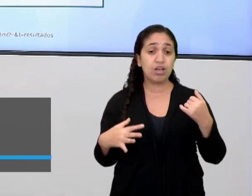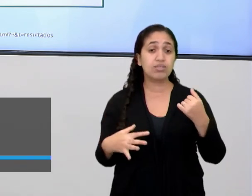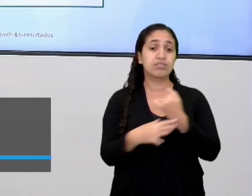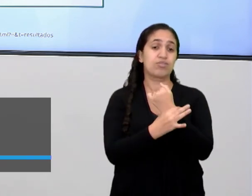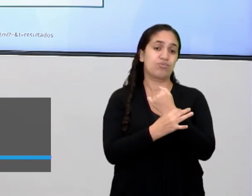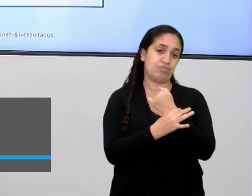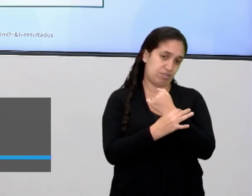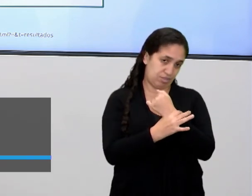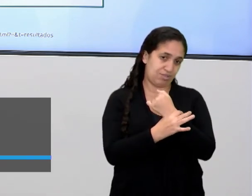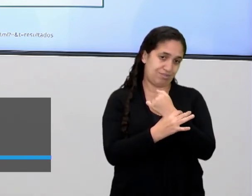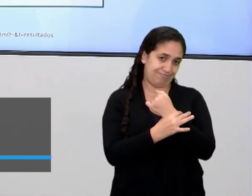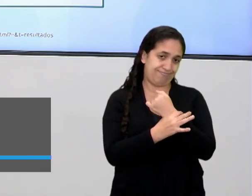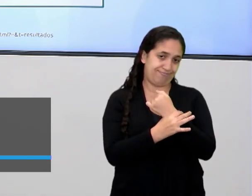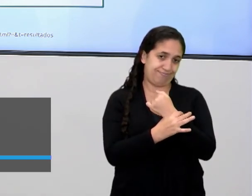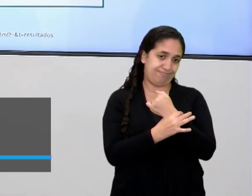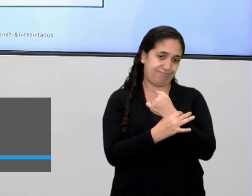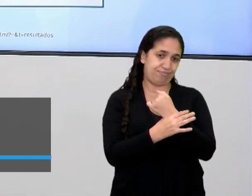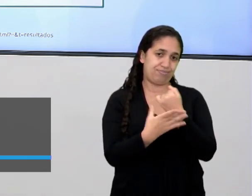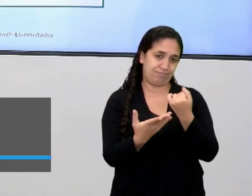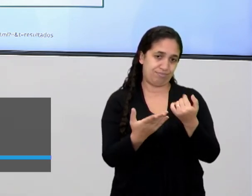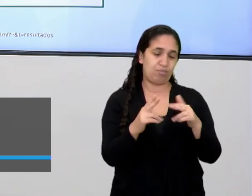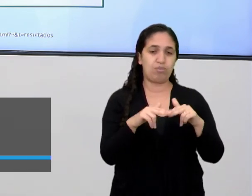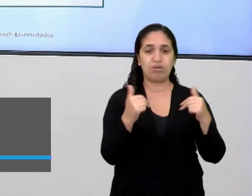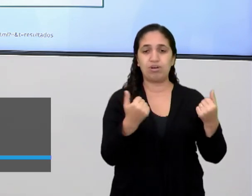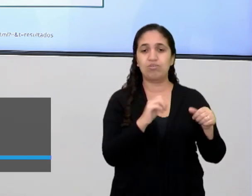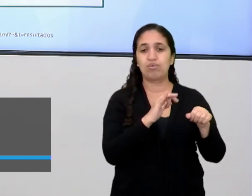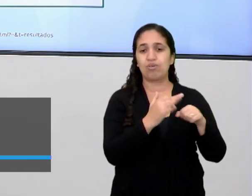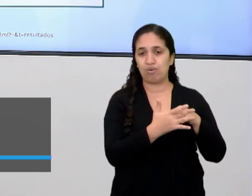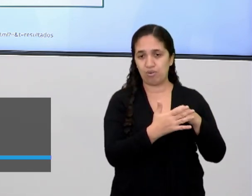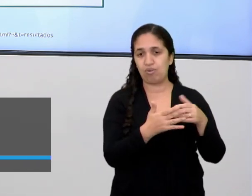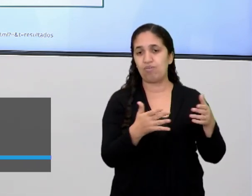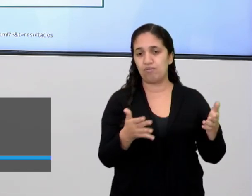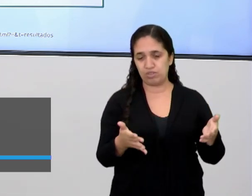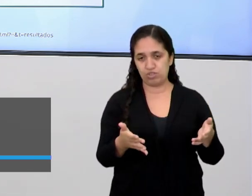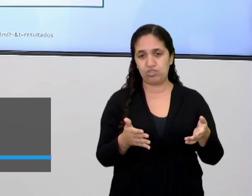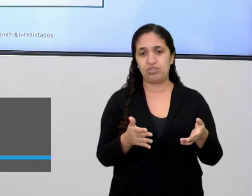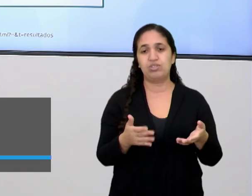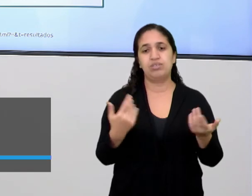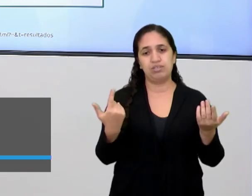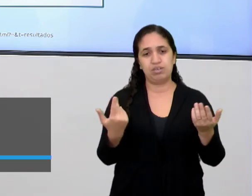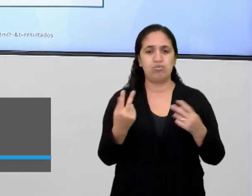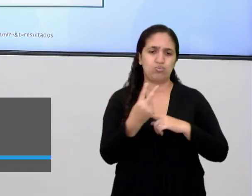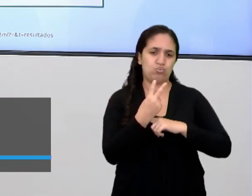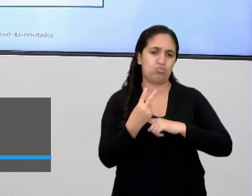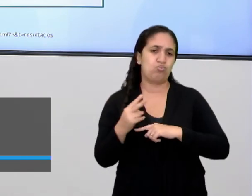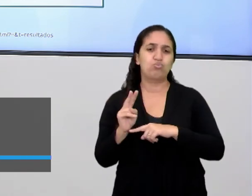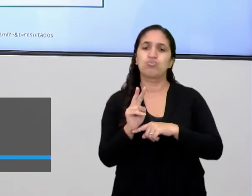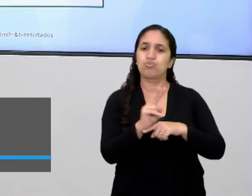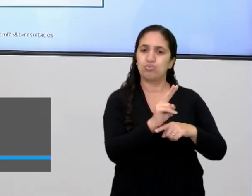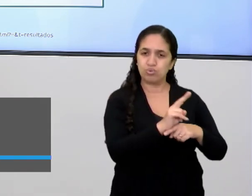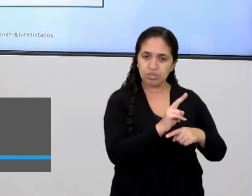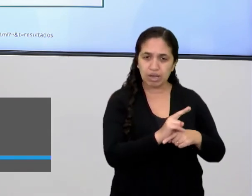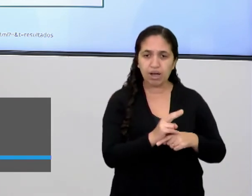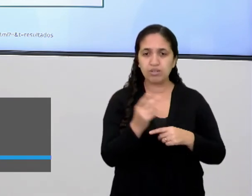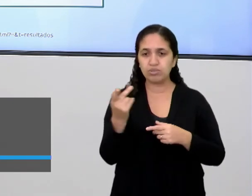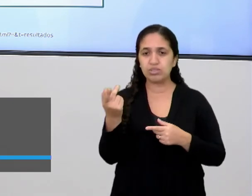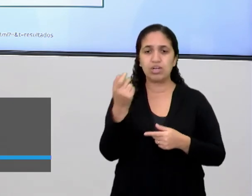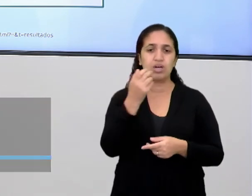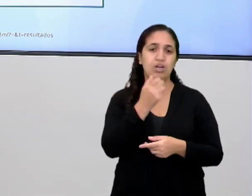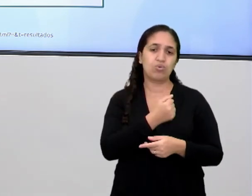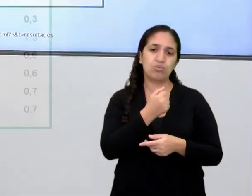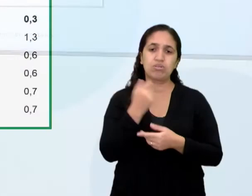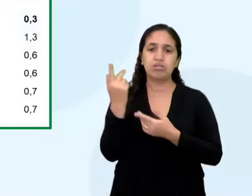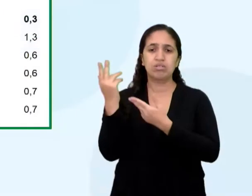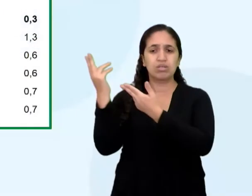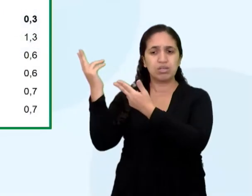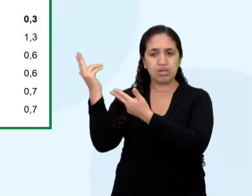foi adotada em relação a todas essas questões envolvendo aí todos os protocolos. Então veja, né, são dados, né, não vou